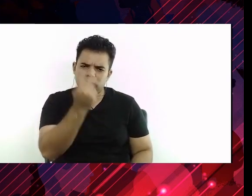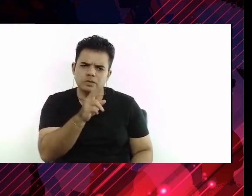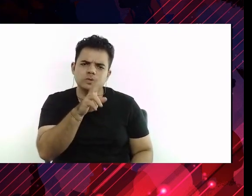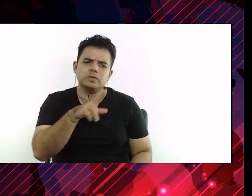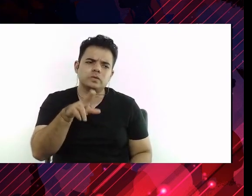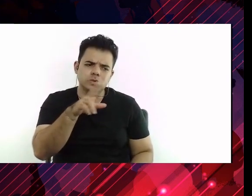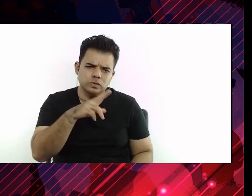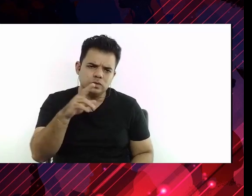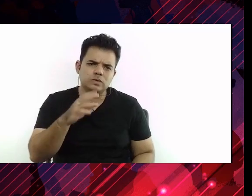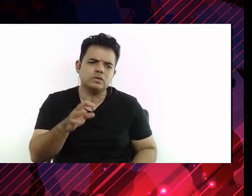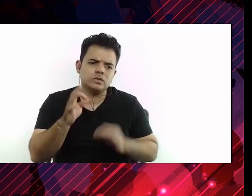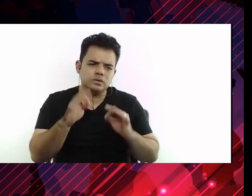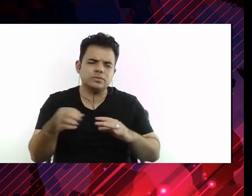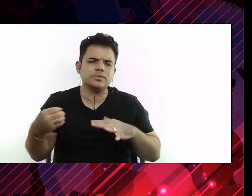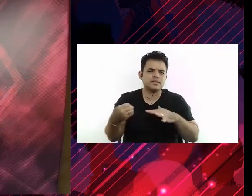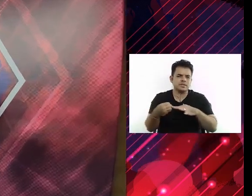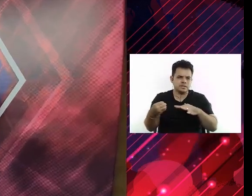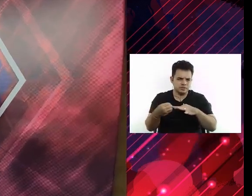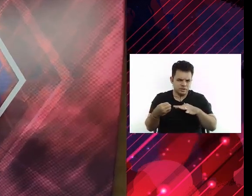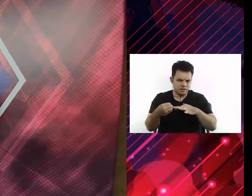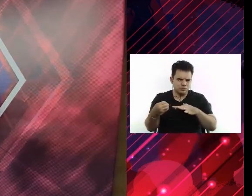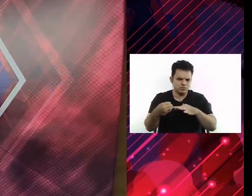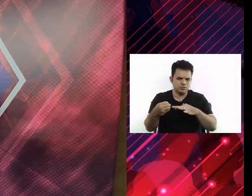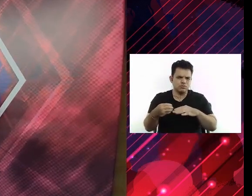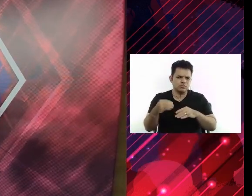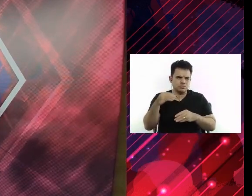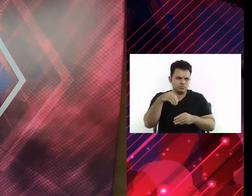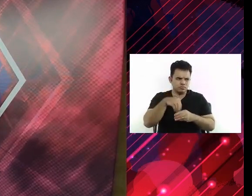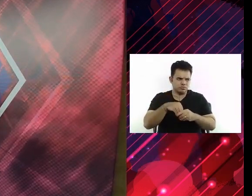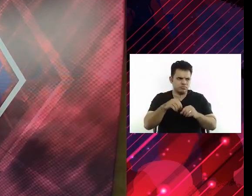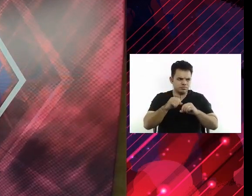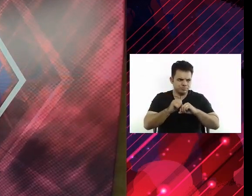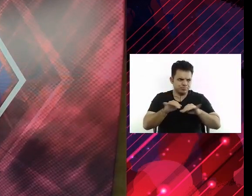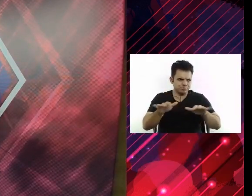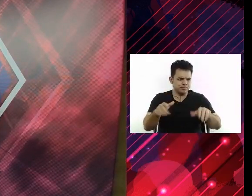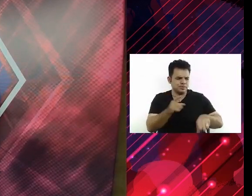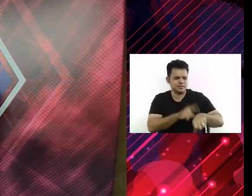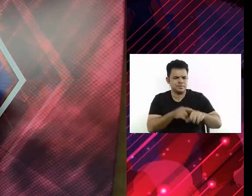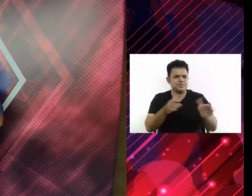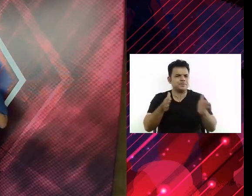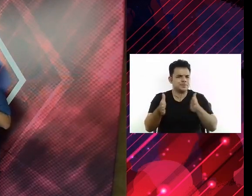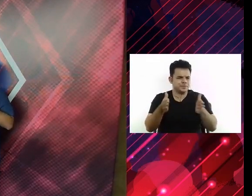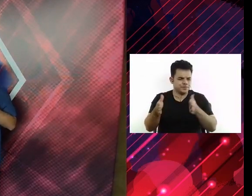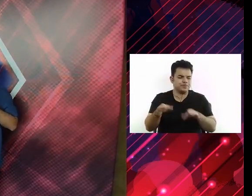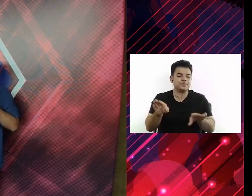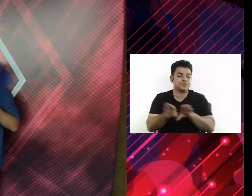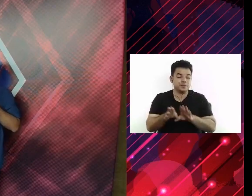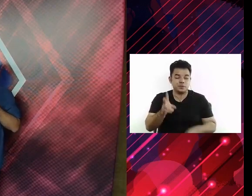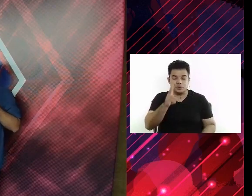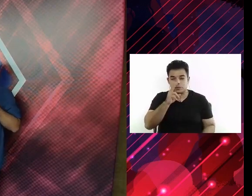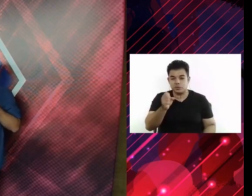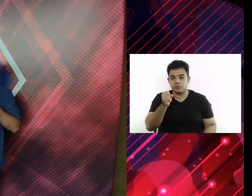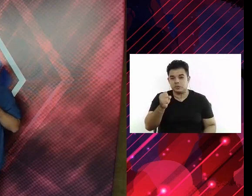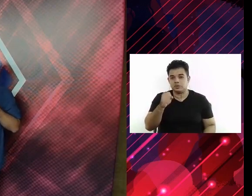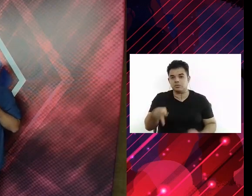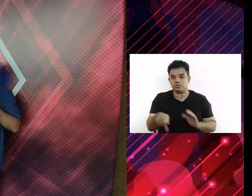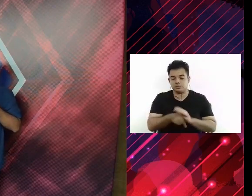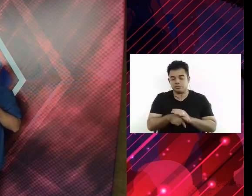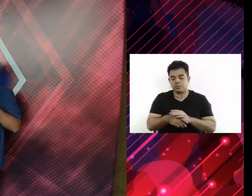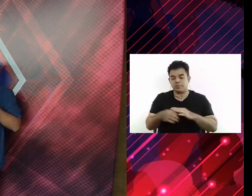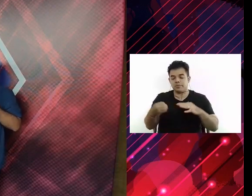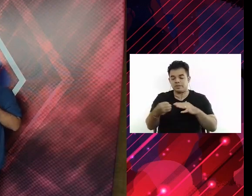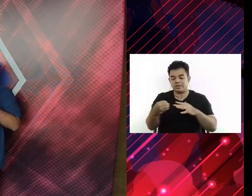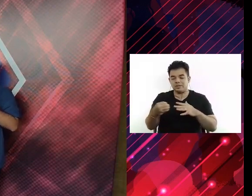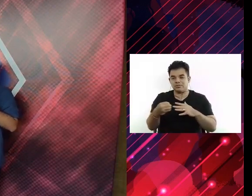digamos, como um banco de dados distribuído, pelo menos temporariamente. E também é muito forte na parte de streaming de dados,